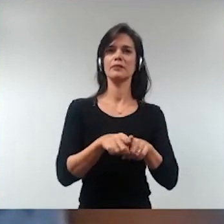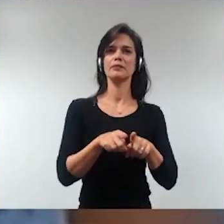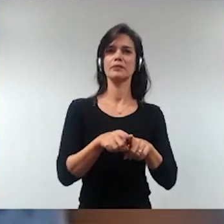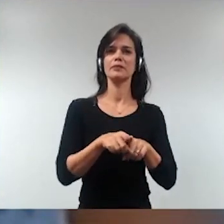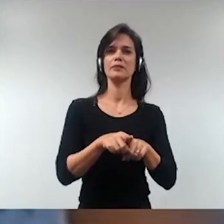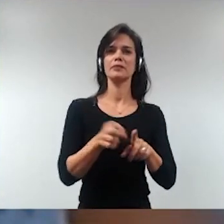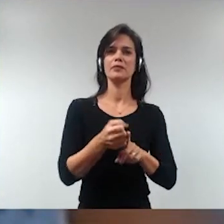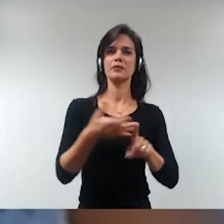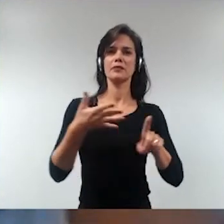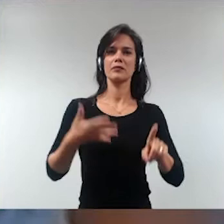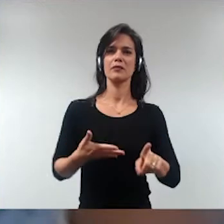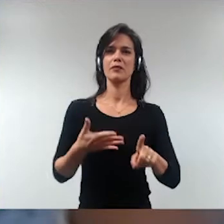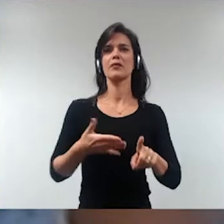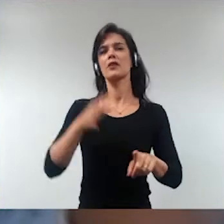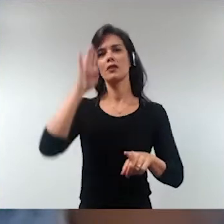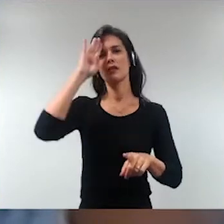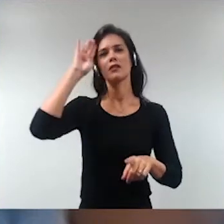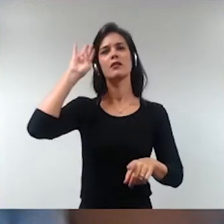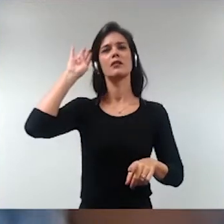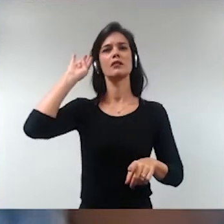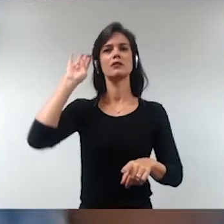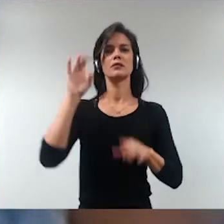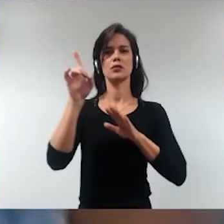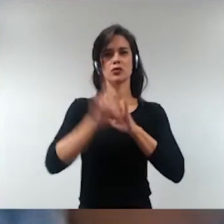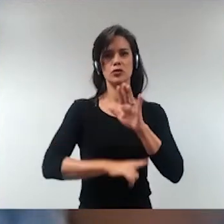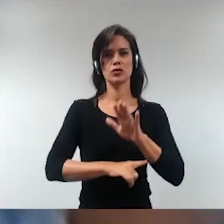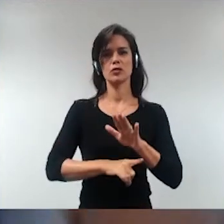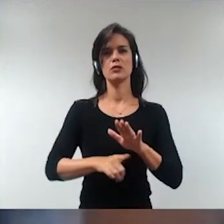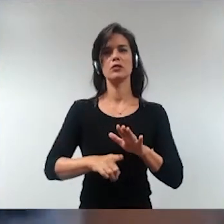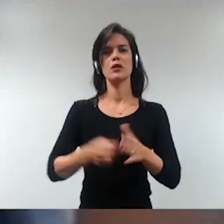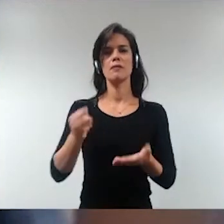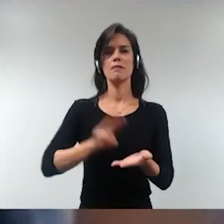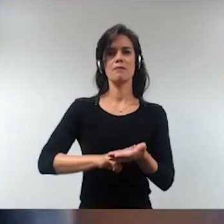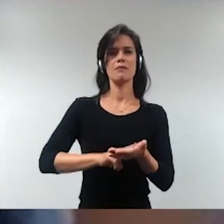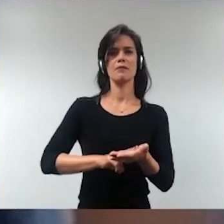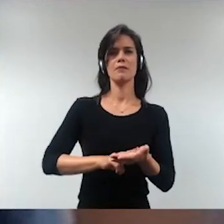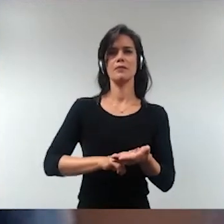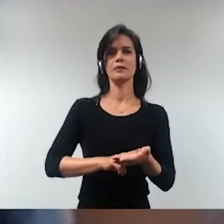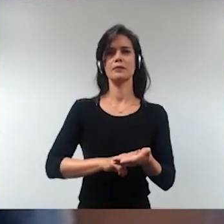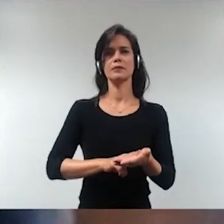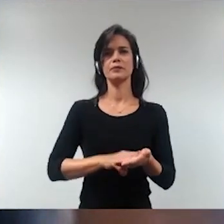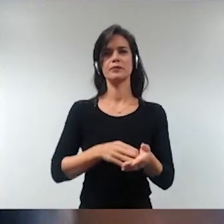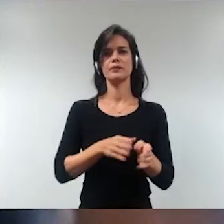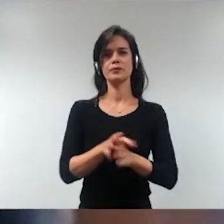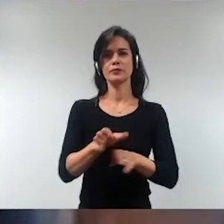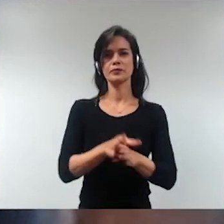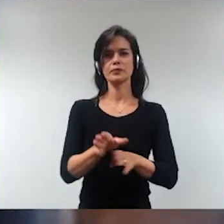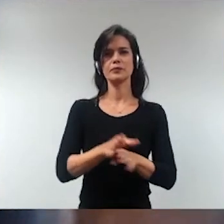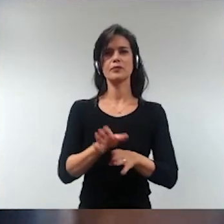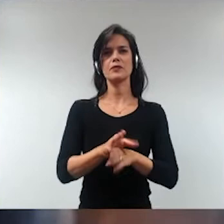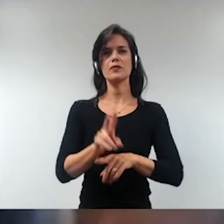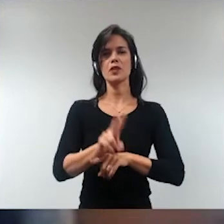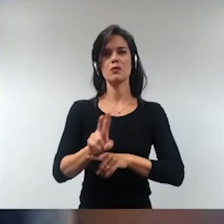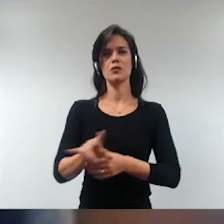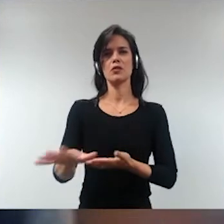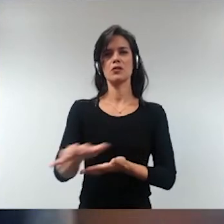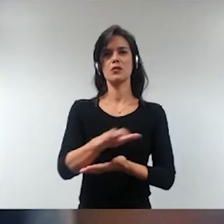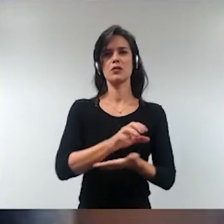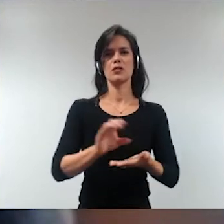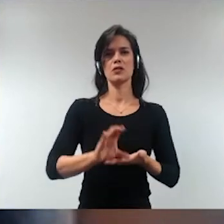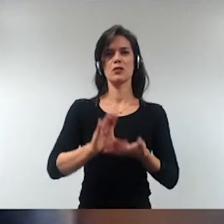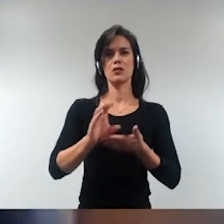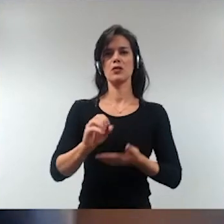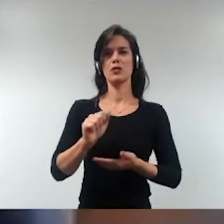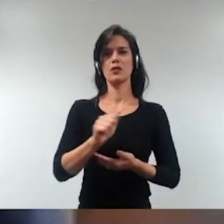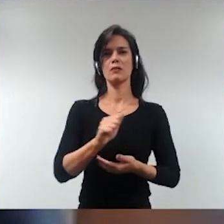acadêmica em Ciência de Dados aplicada ao Direito, membro consultora da Comissão Especial de Proteção de Dados do Conselho Federal da